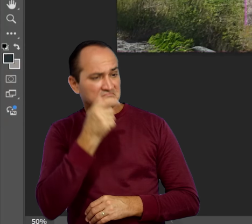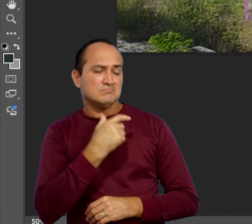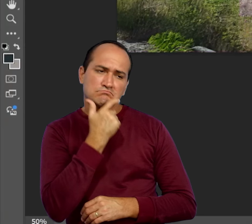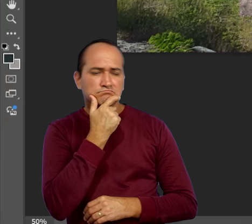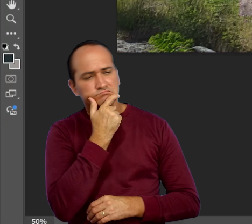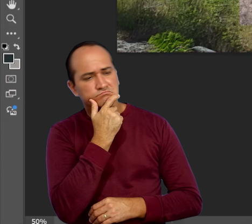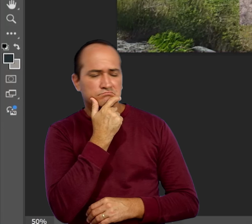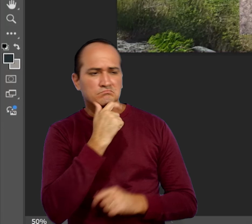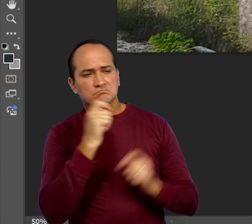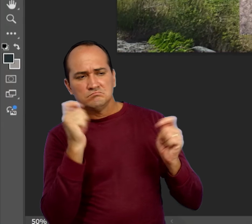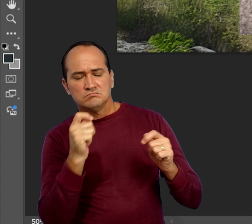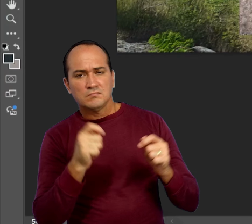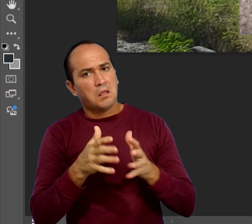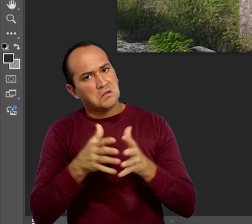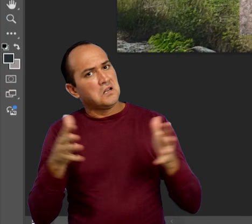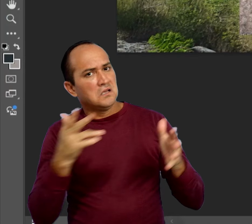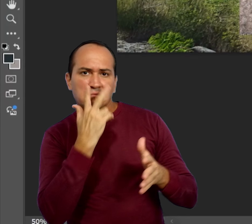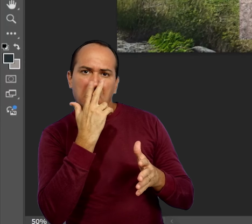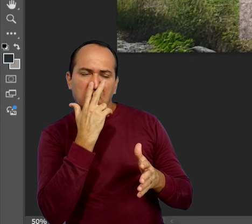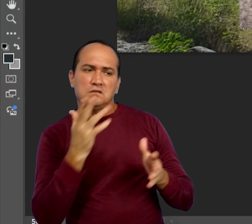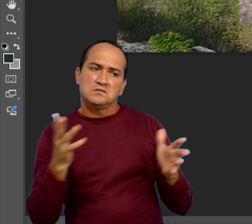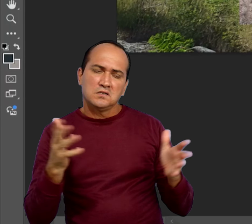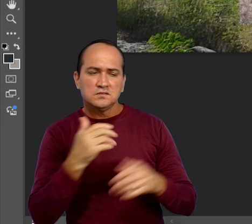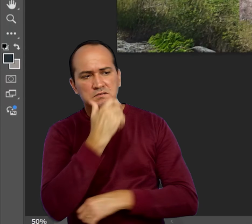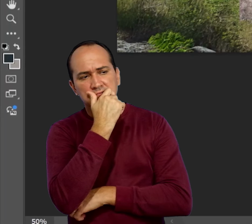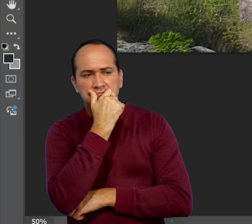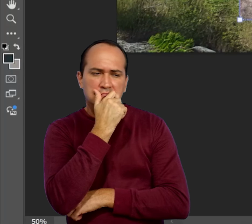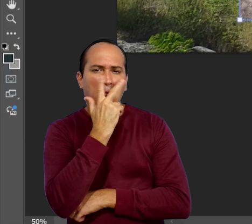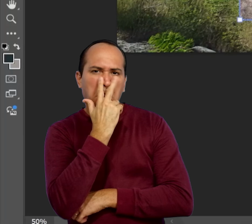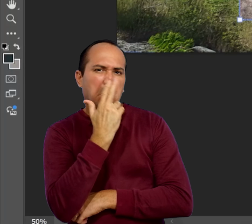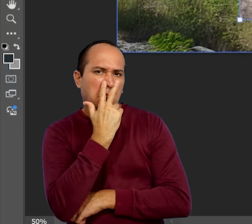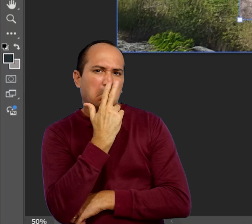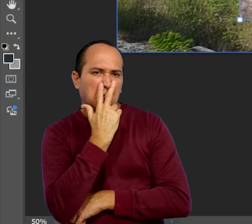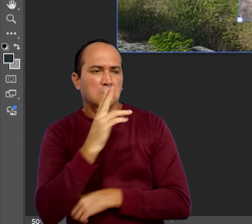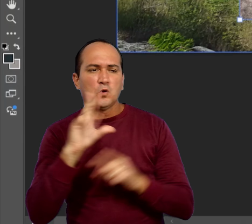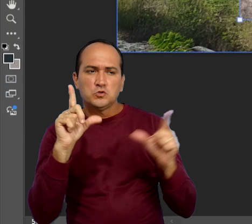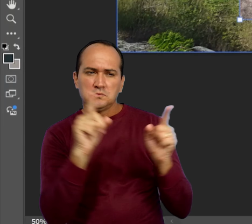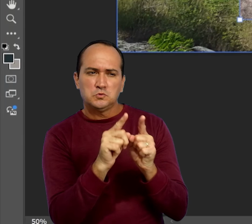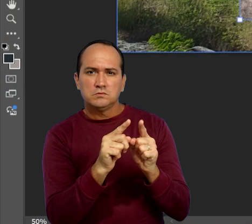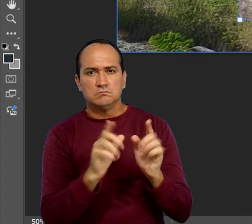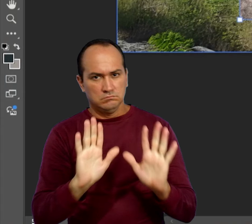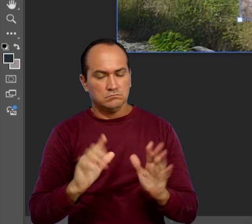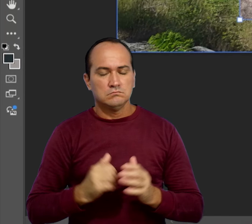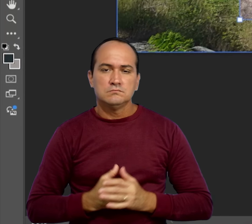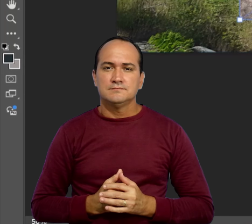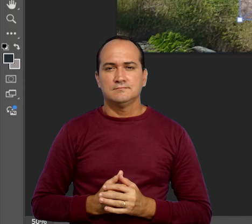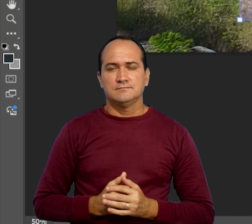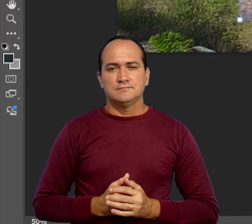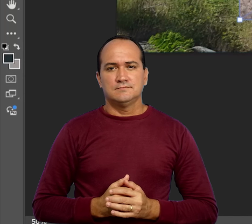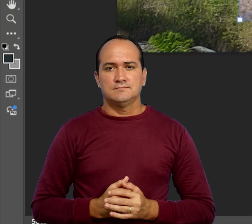ficar interessante. Eu acho que ela está um pouco grande para essa foto aqui que eu vou trabalhar, eu vou diminuir um pouco essa foto.